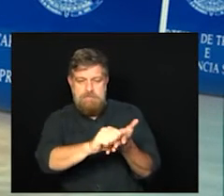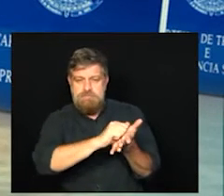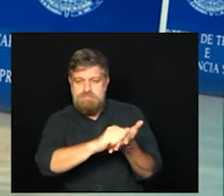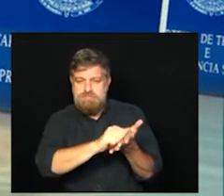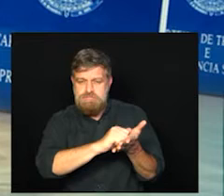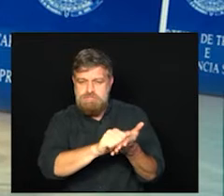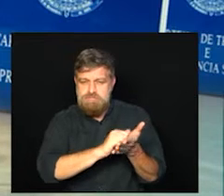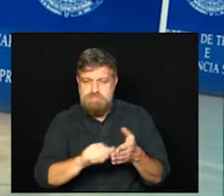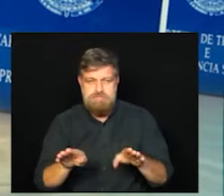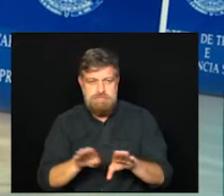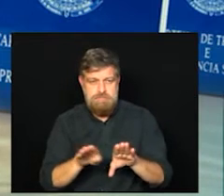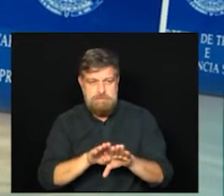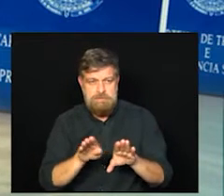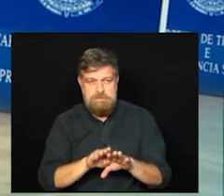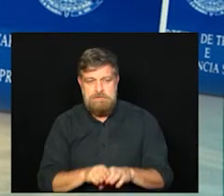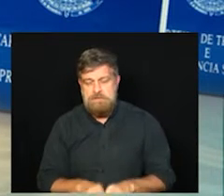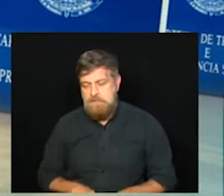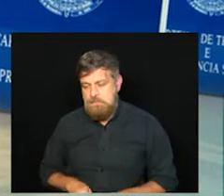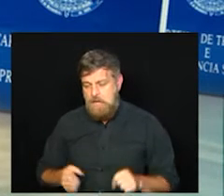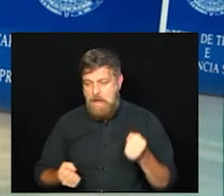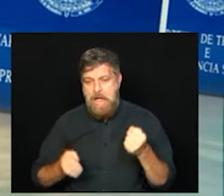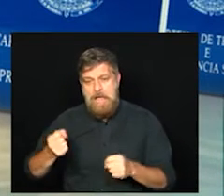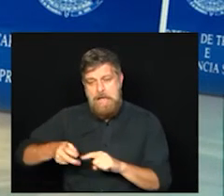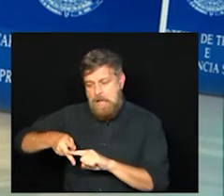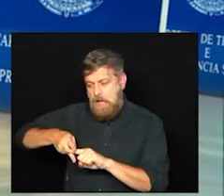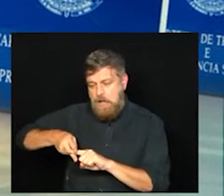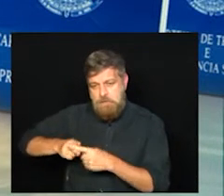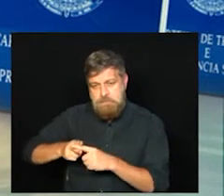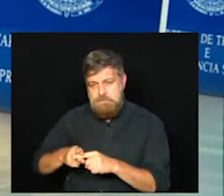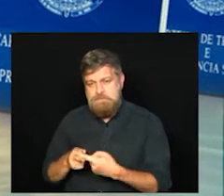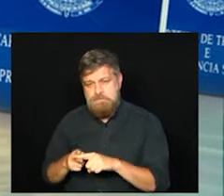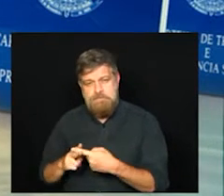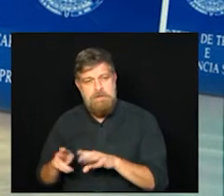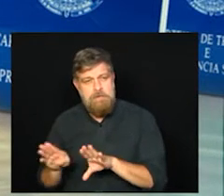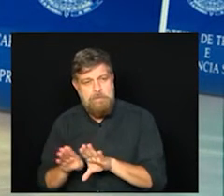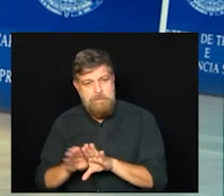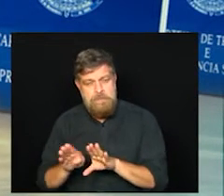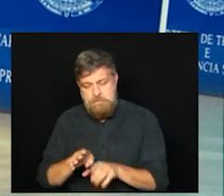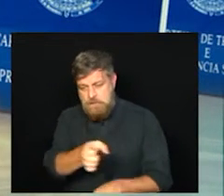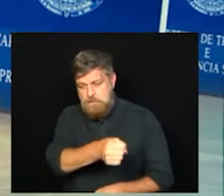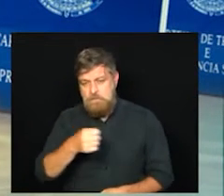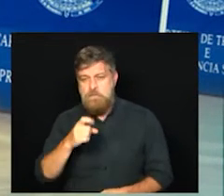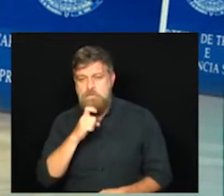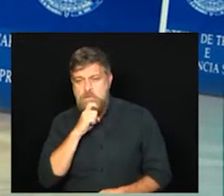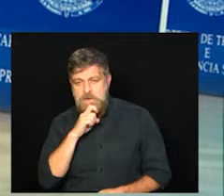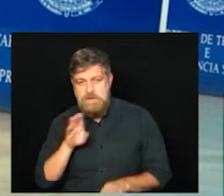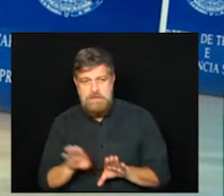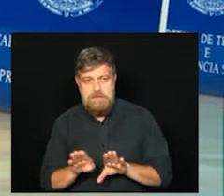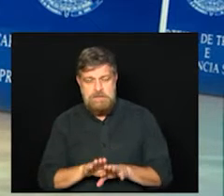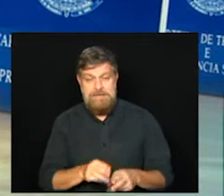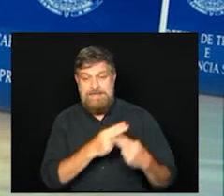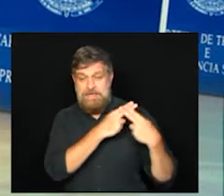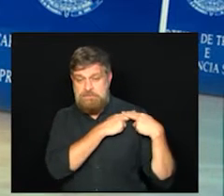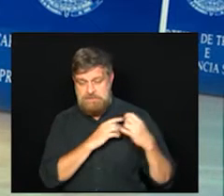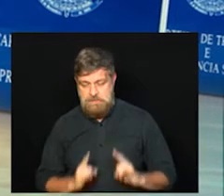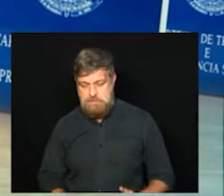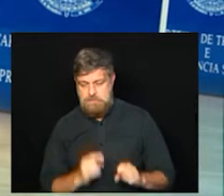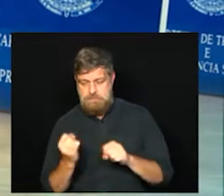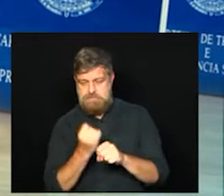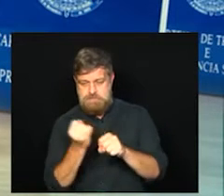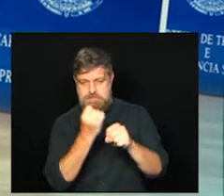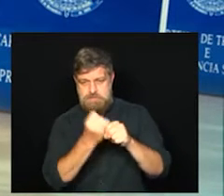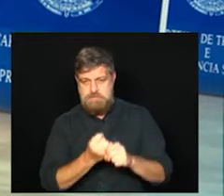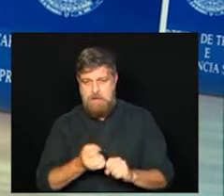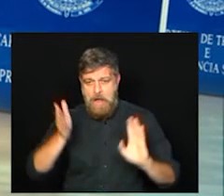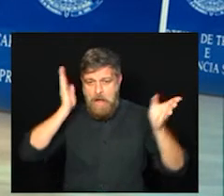móveis, mecânico de automóvel, mecânico de refrigeração, mestre de obras, motorista de